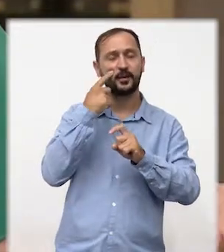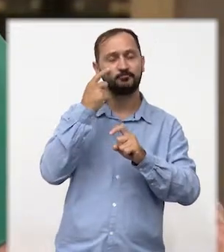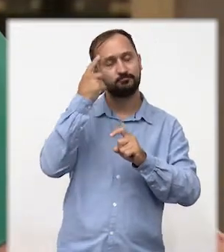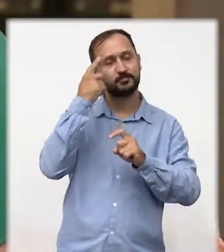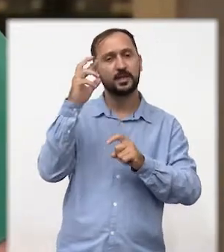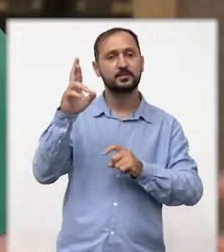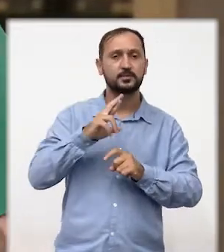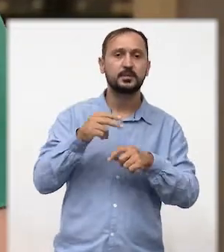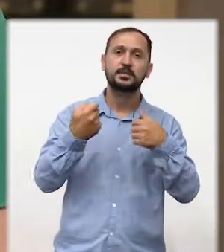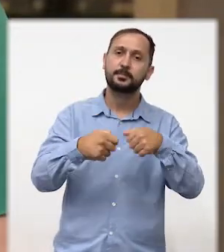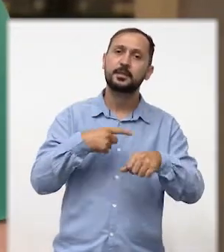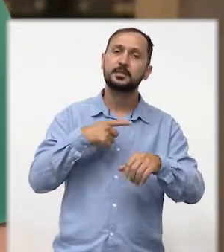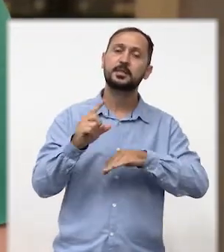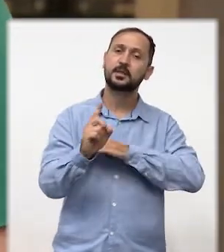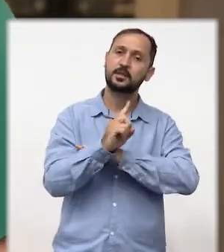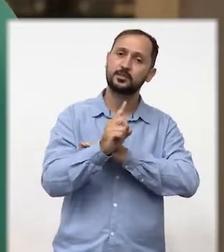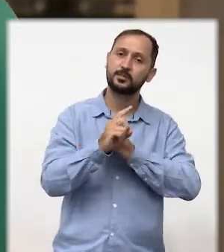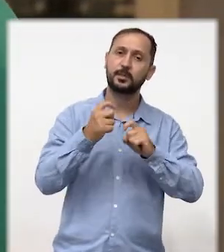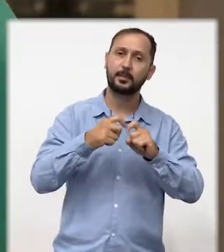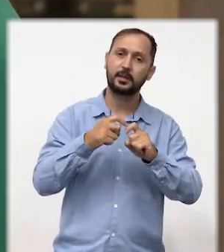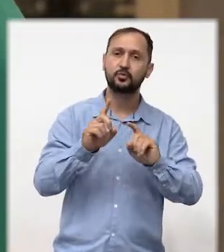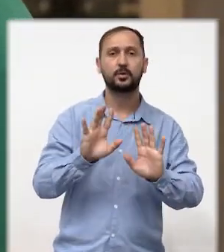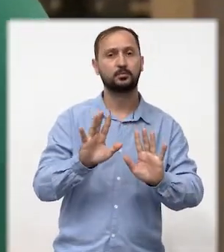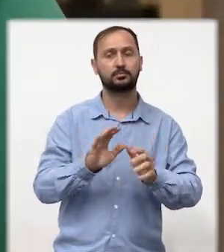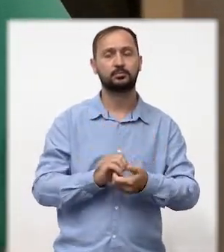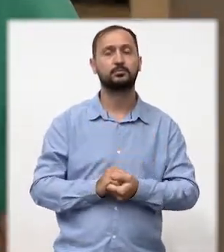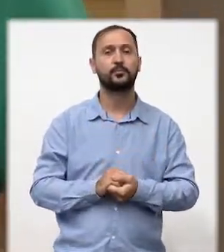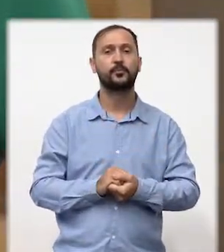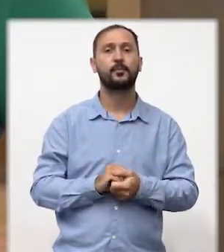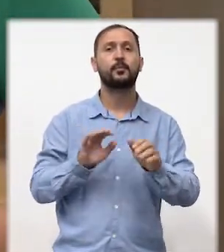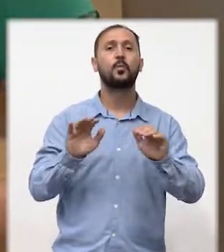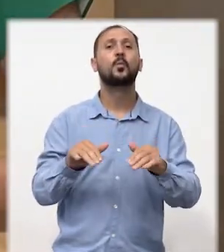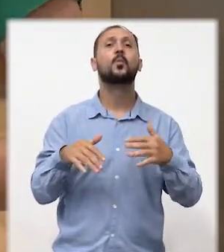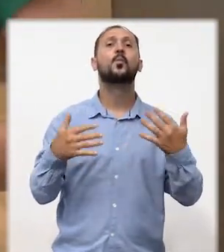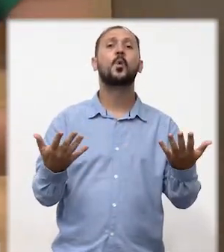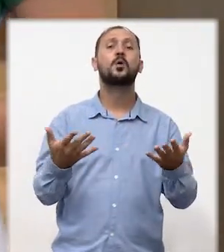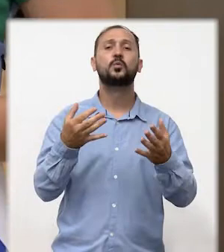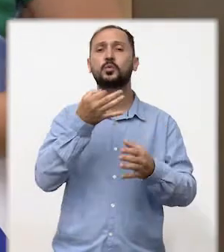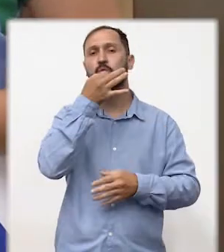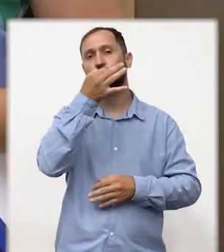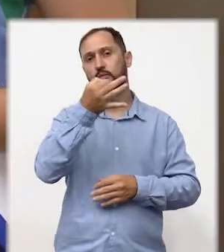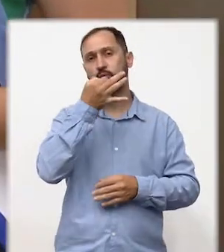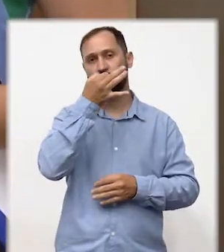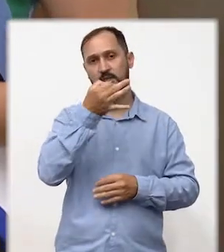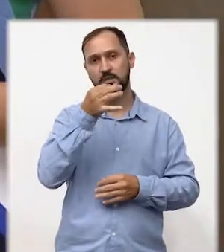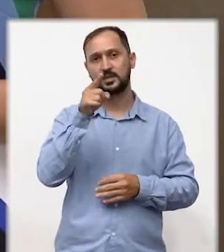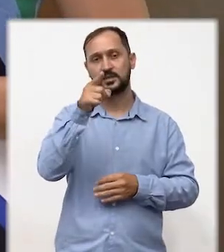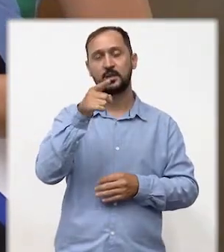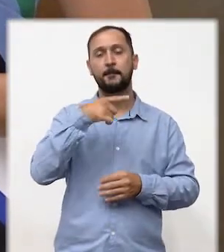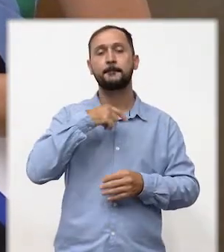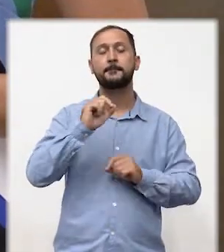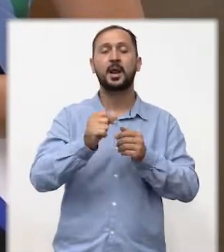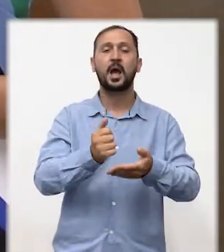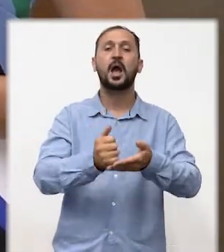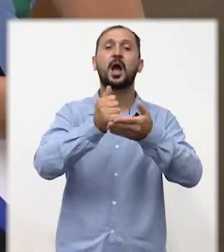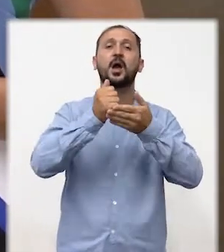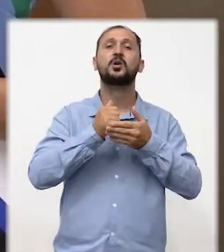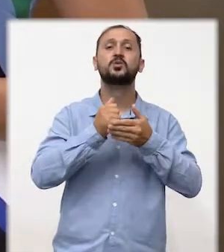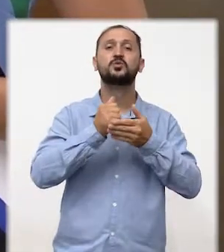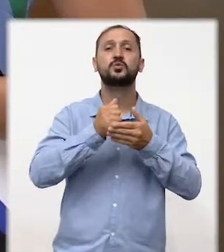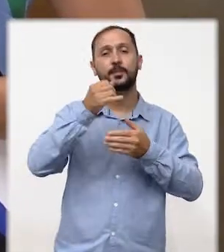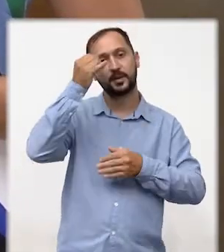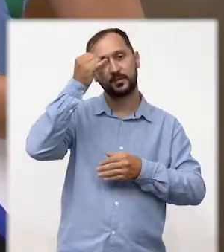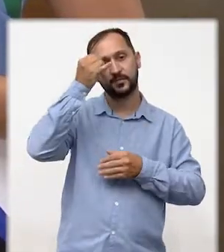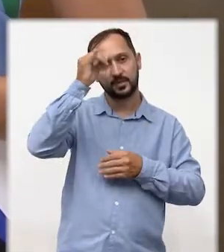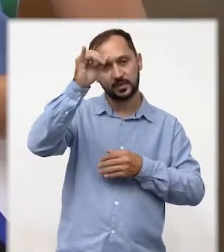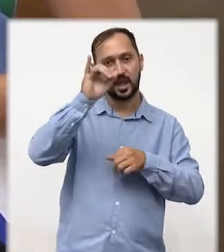se é necessário buscar o atendimento médico ou não. Doutora, quais são as dicas para você se prevenir em